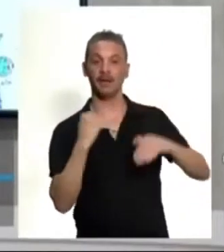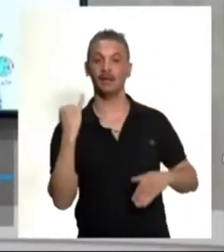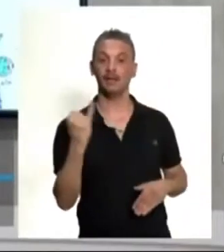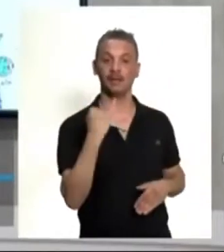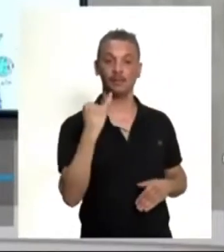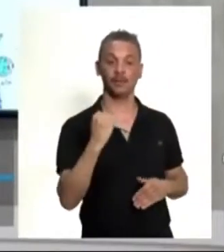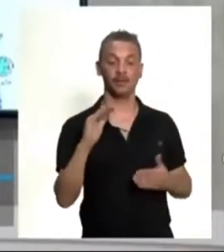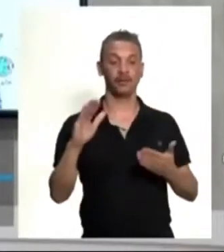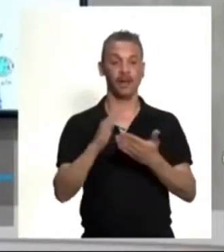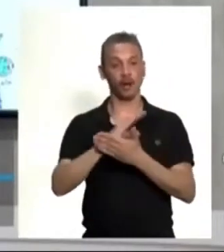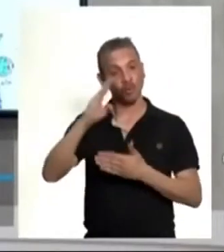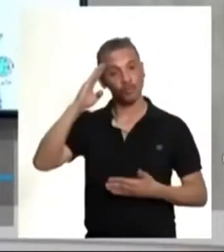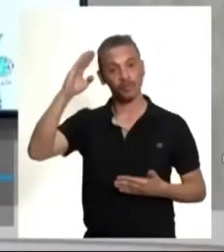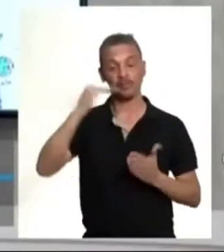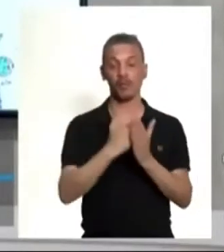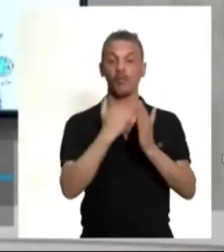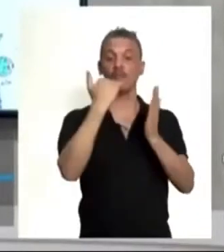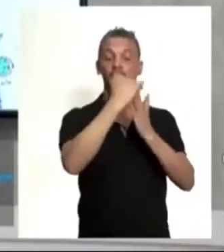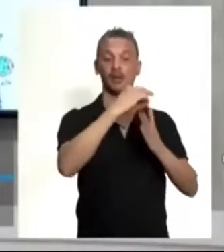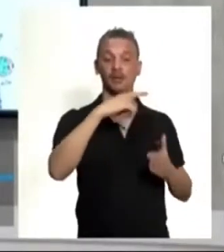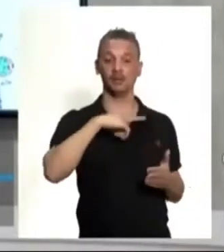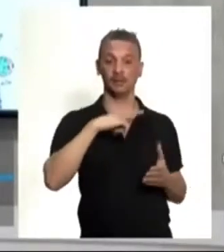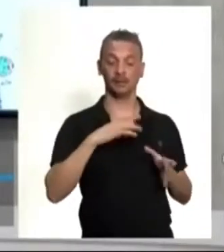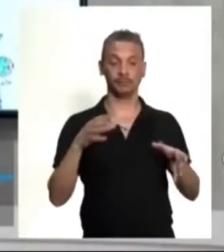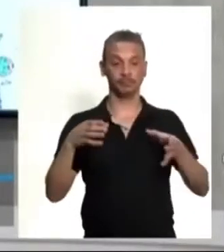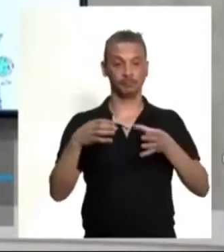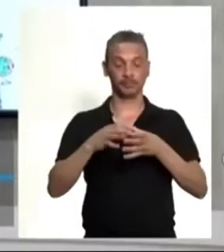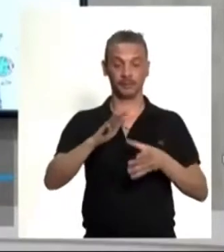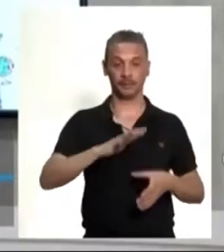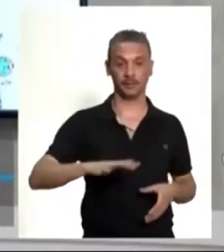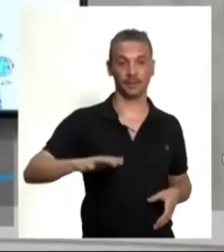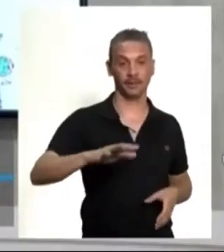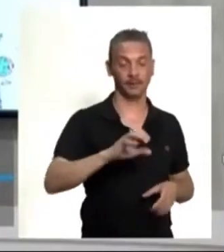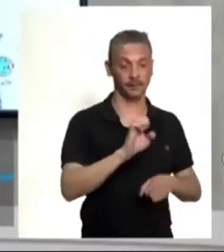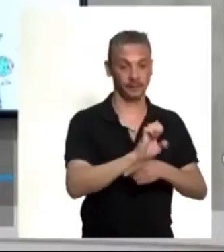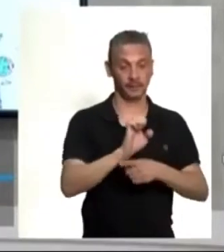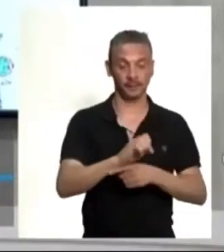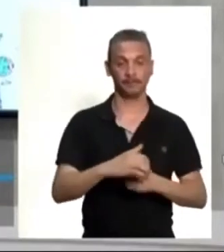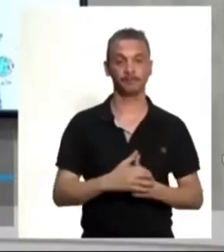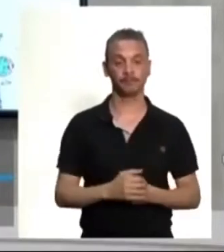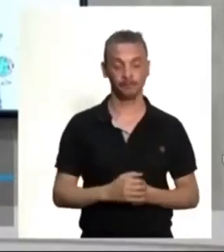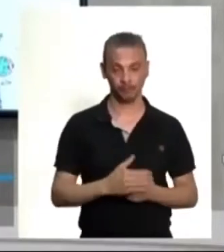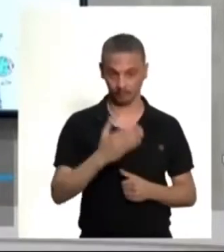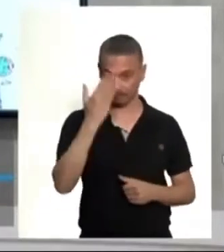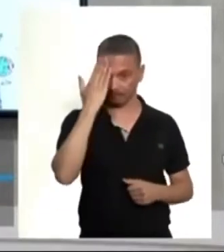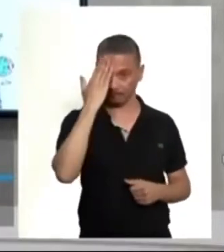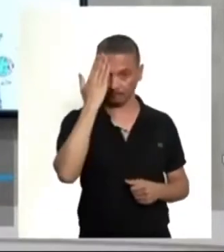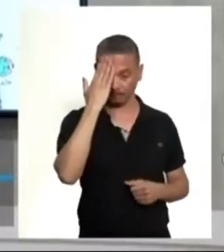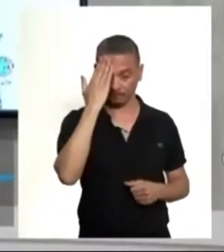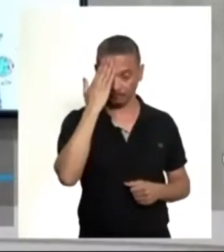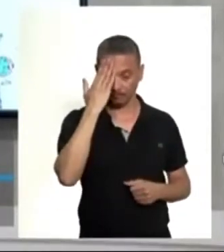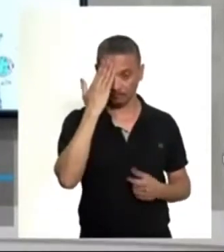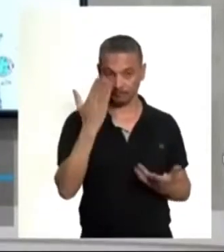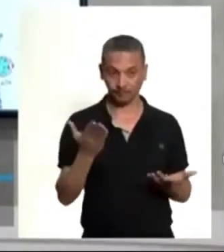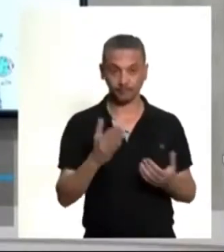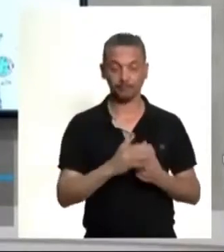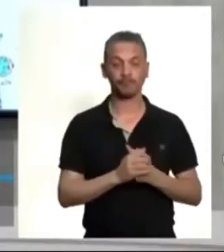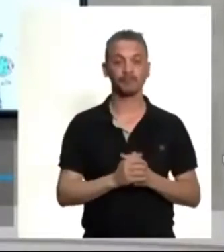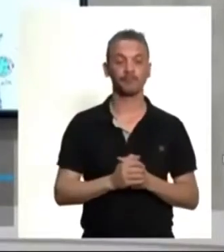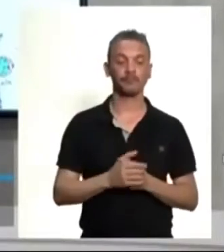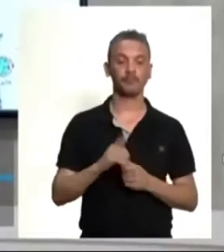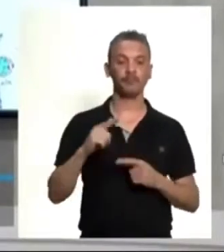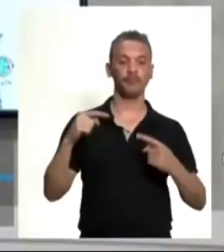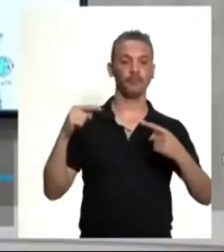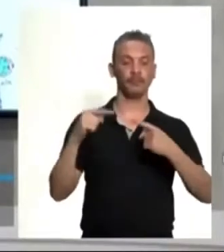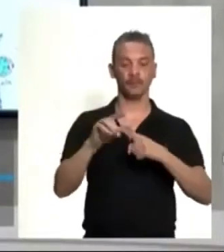Algumas cidades são de fato mais relevantes e polarizam uma área maior do estado. Beleza? Polariza uma área